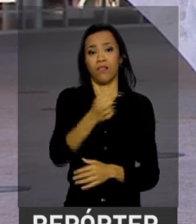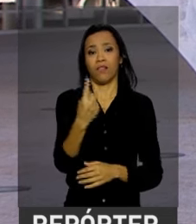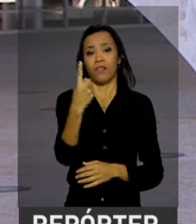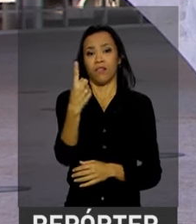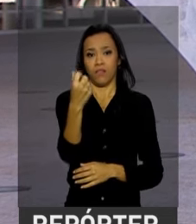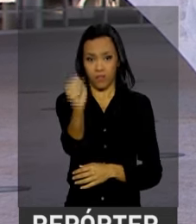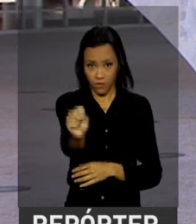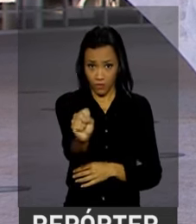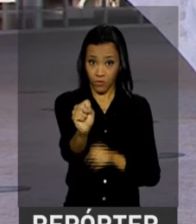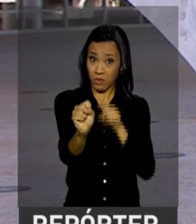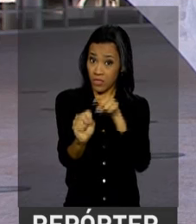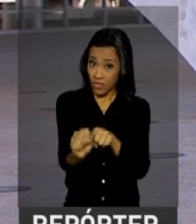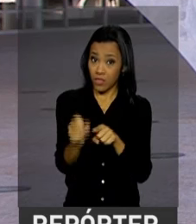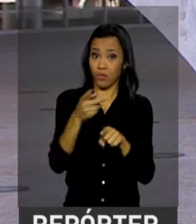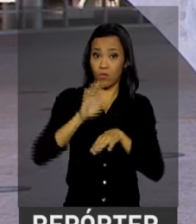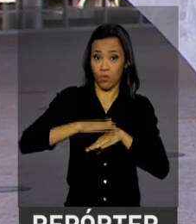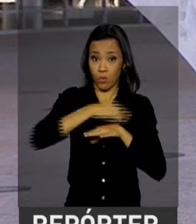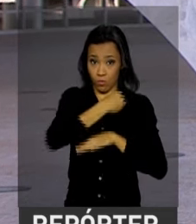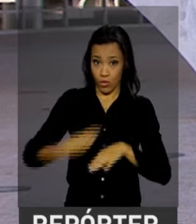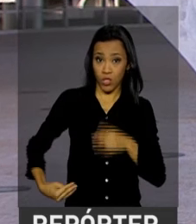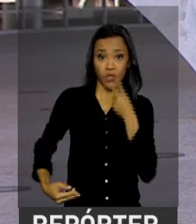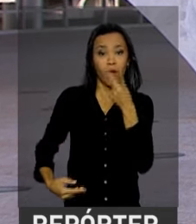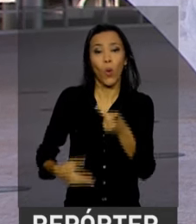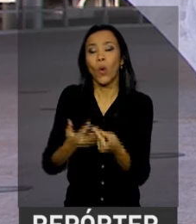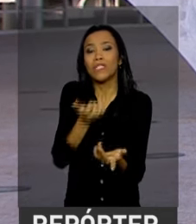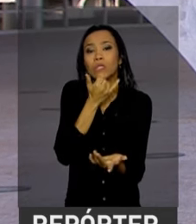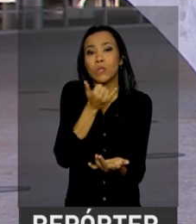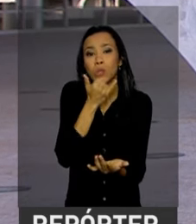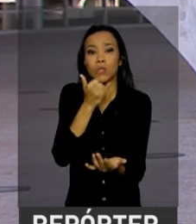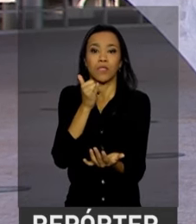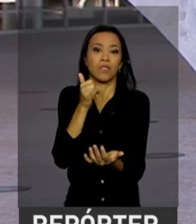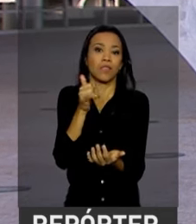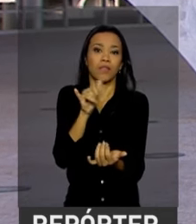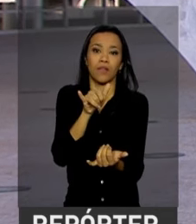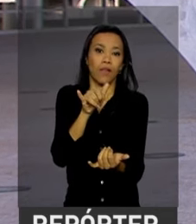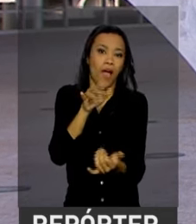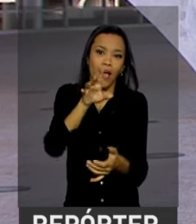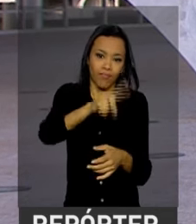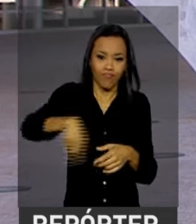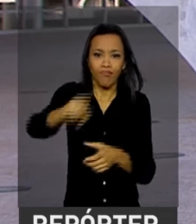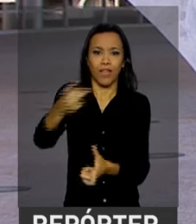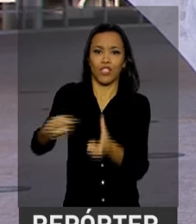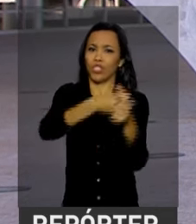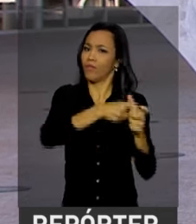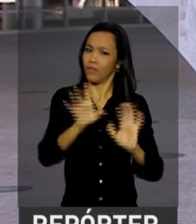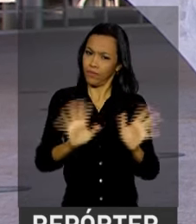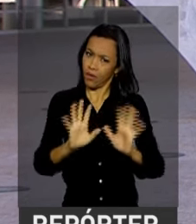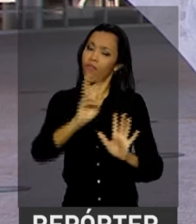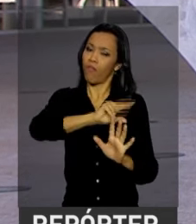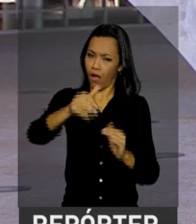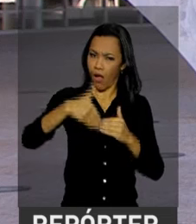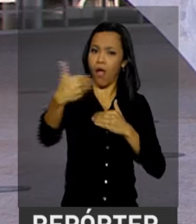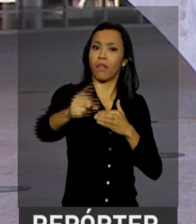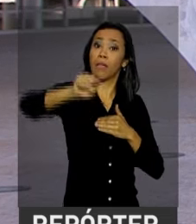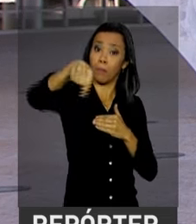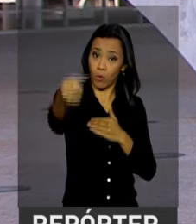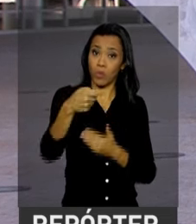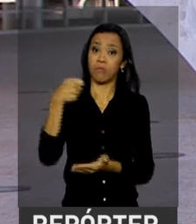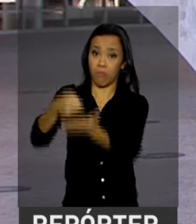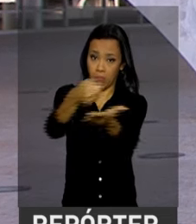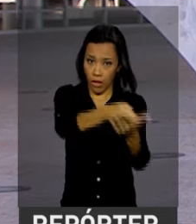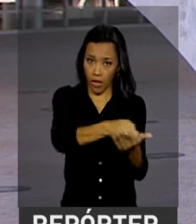segundo Meirelles, não se trata aí de um perdão da dívida, já que os estados vão ter que fazer esse pagamento mais adiante.